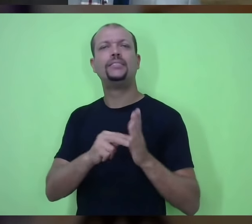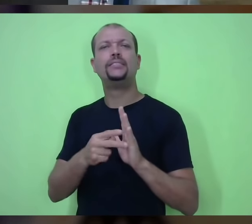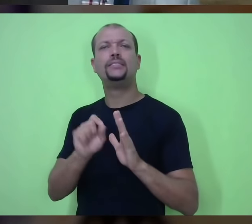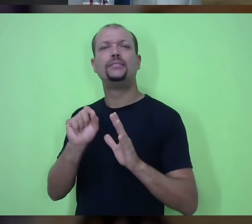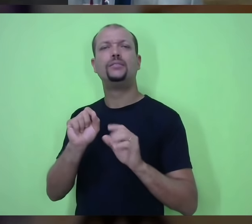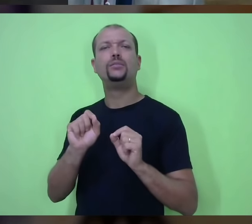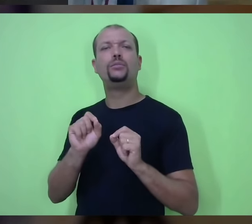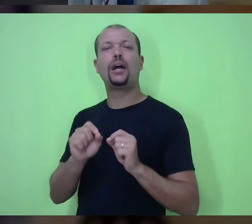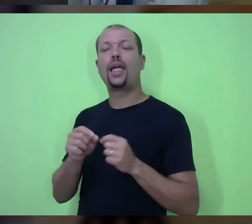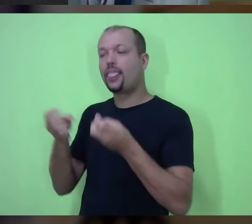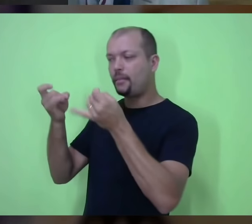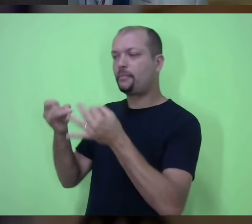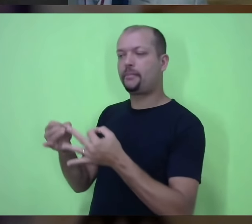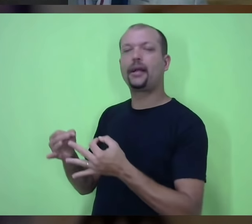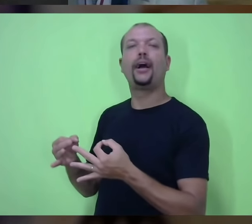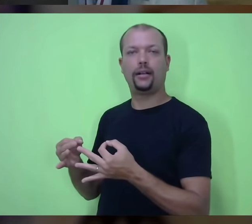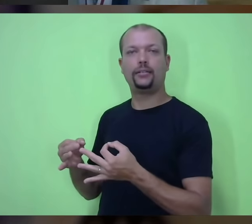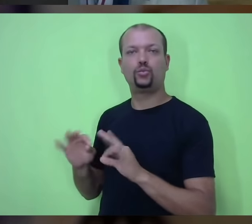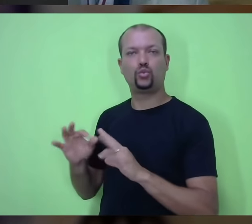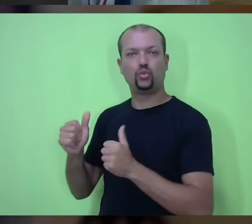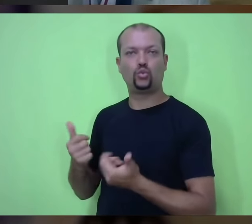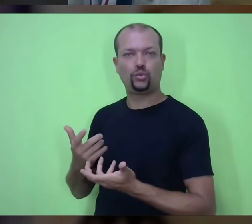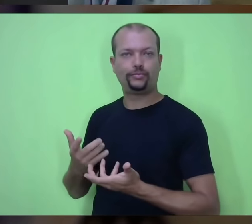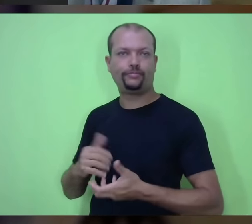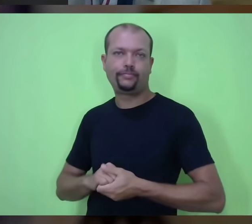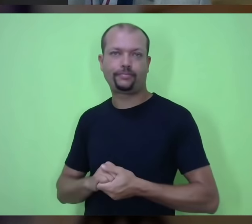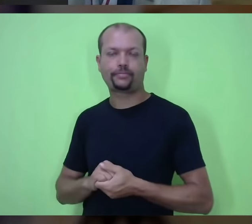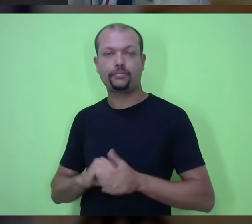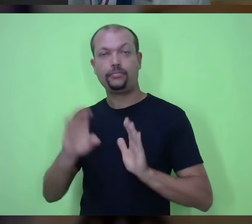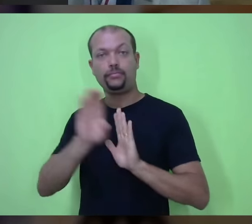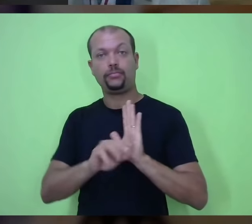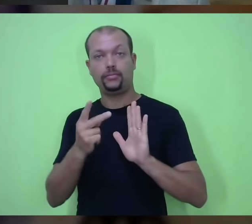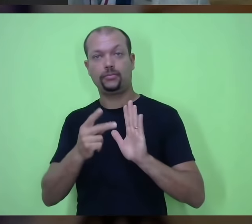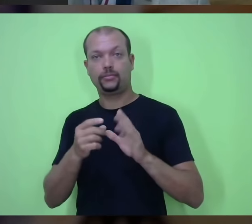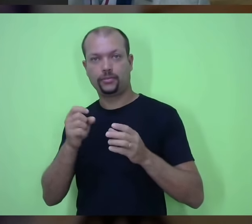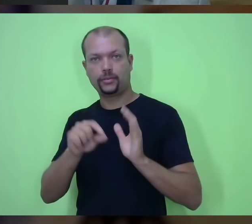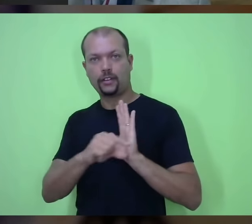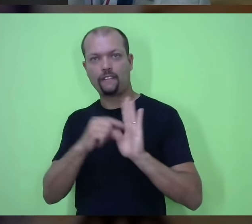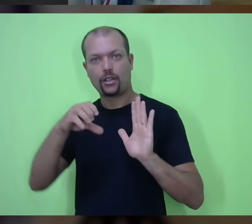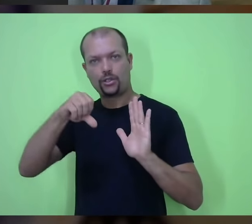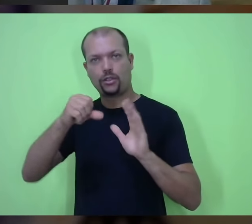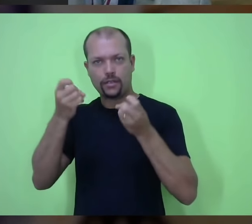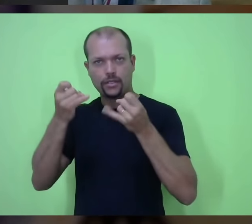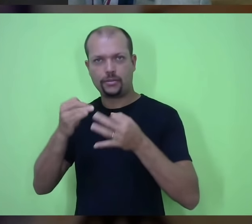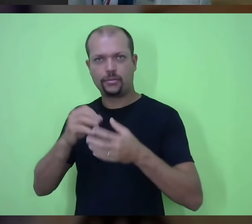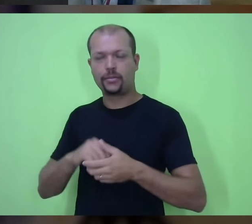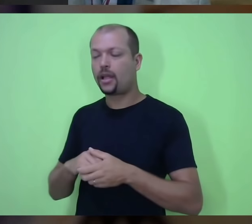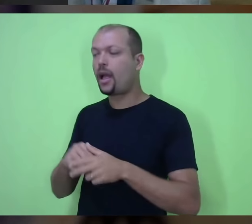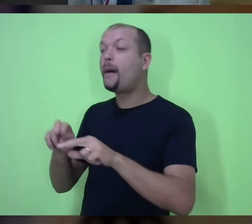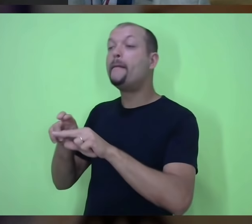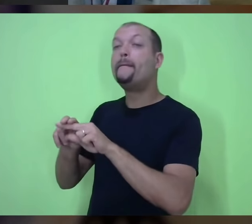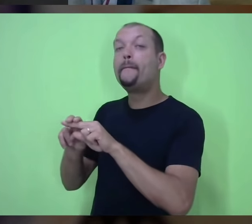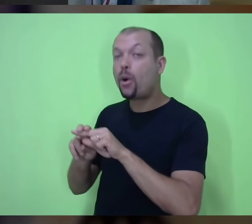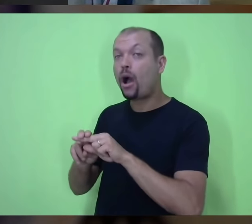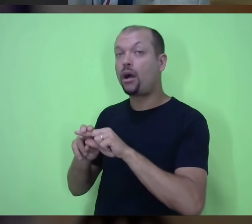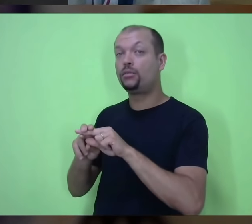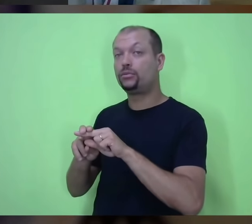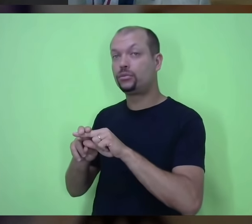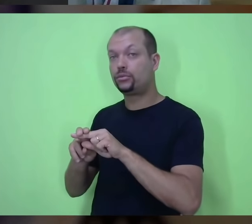justificada por causa desse sofrimento. O texto, por exemplo, no capítulo 2, versículo 9, fala: por causa